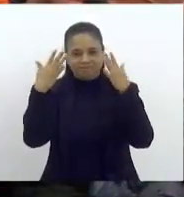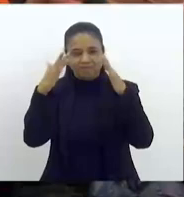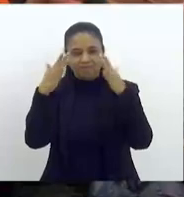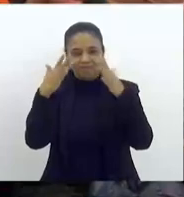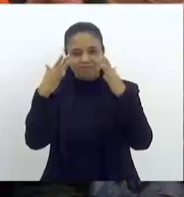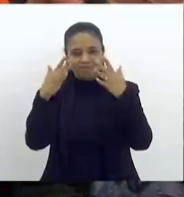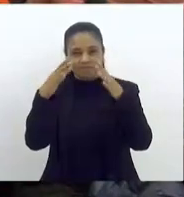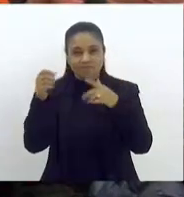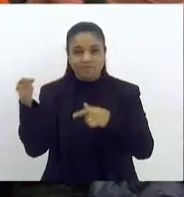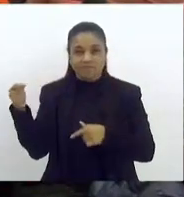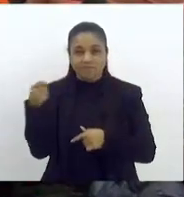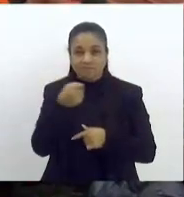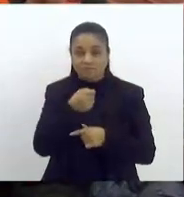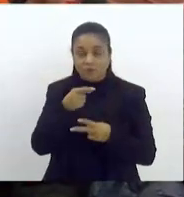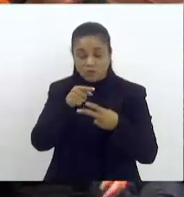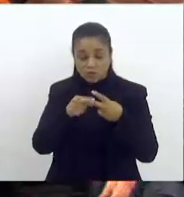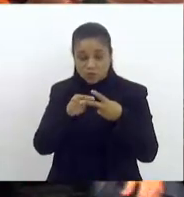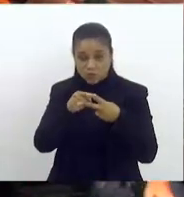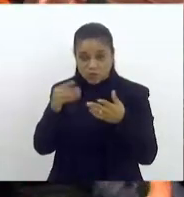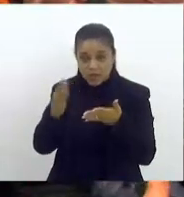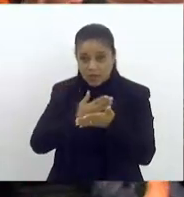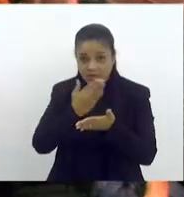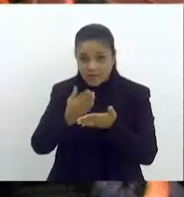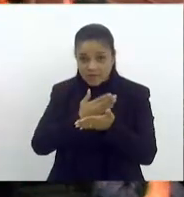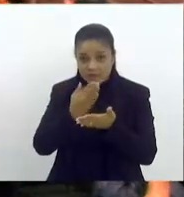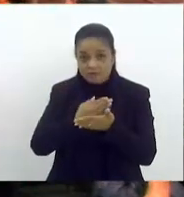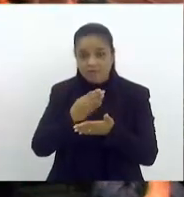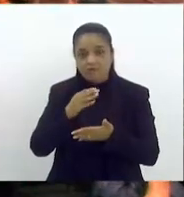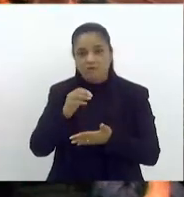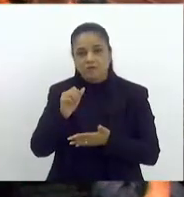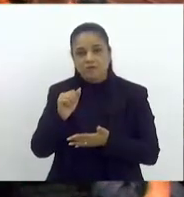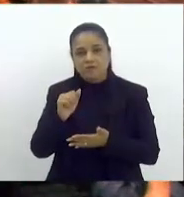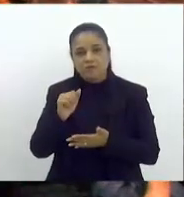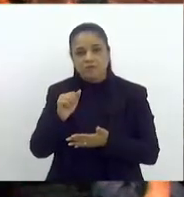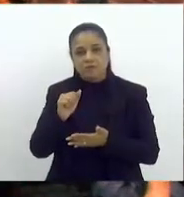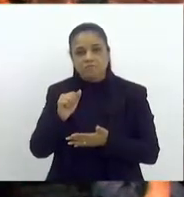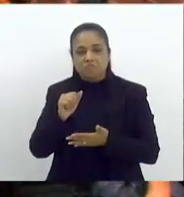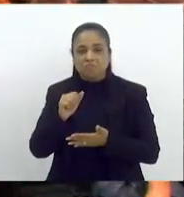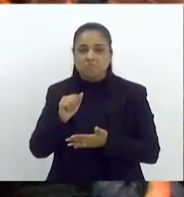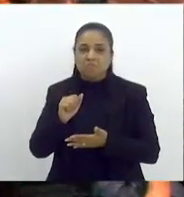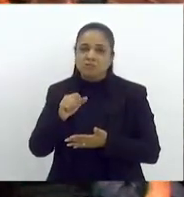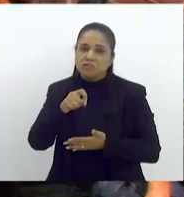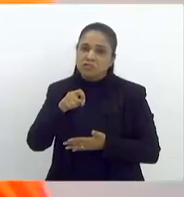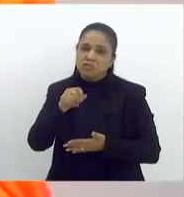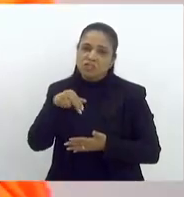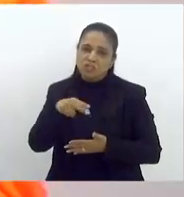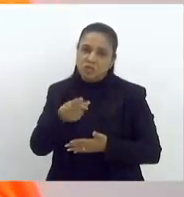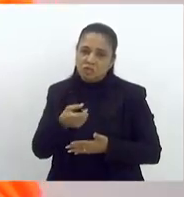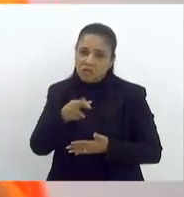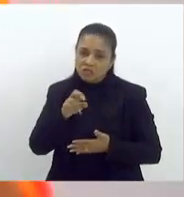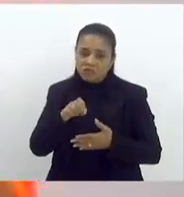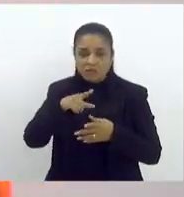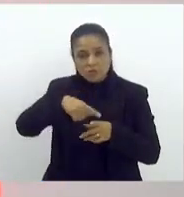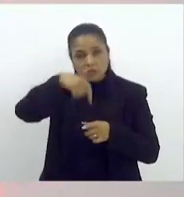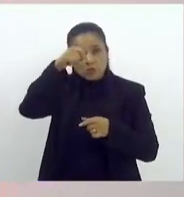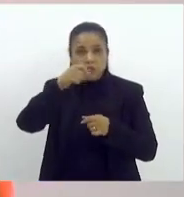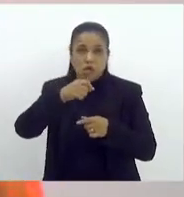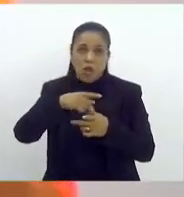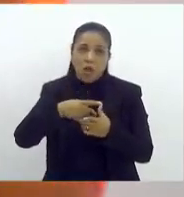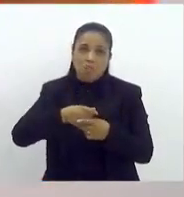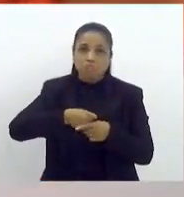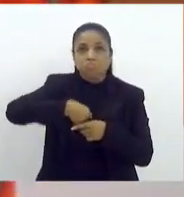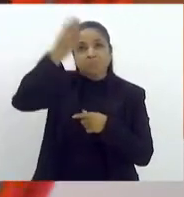eu trouxe dois livros Xande vai sei lá fazer o quê vai jogar para o alto vai sortear